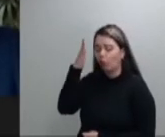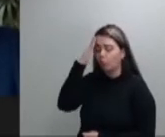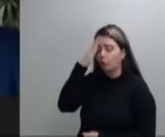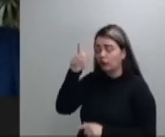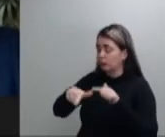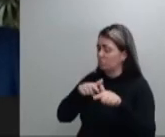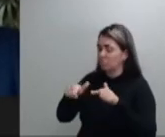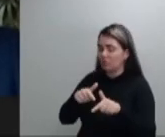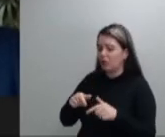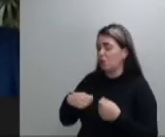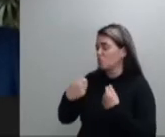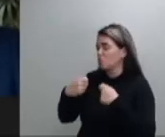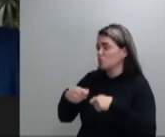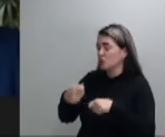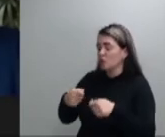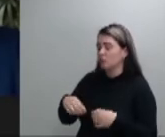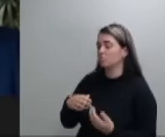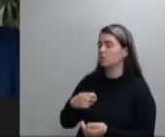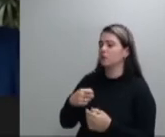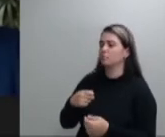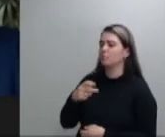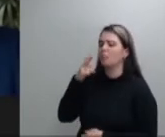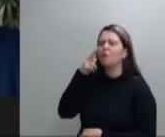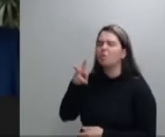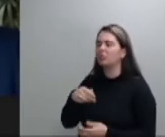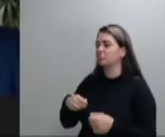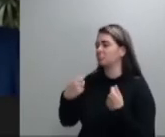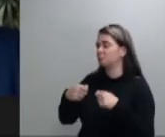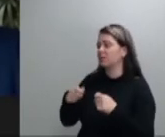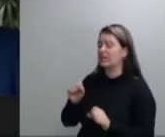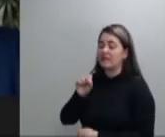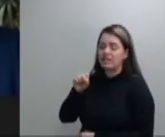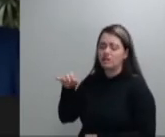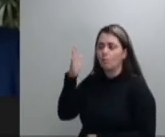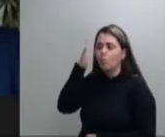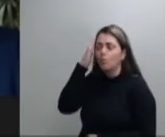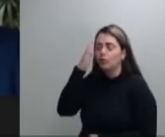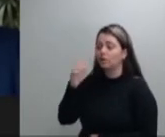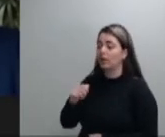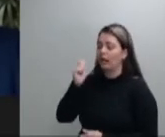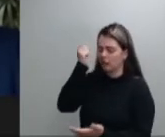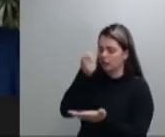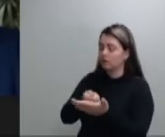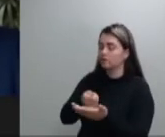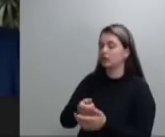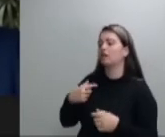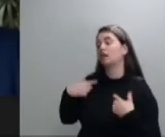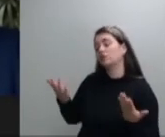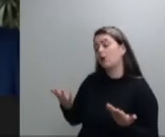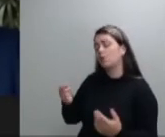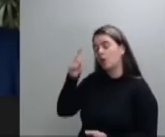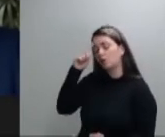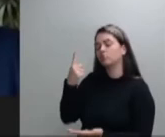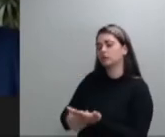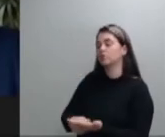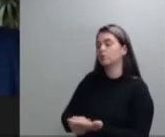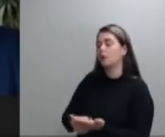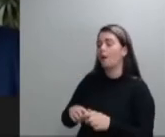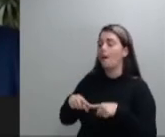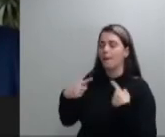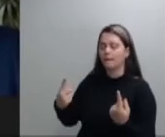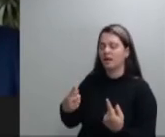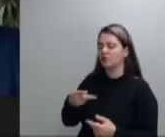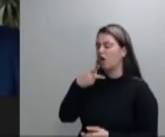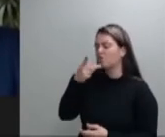descartável na minha opinião se a parte suscita eu terei que decidir se não suscita eu decido mas nenhuma objeção